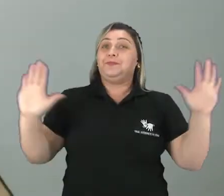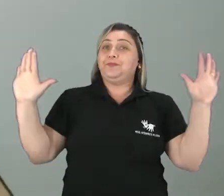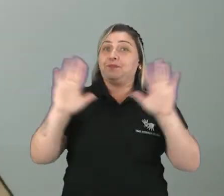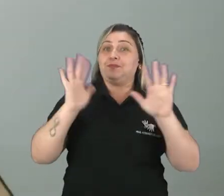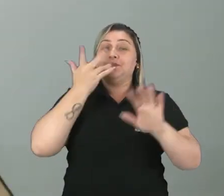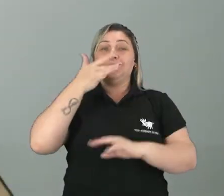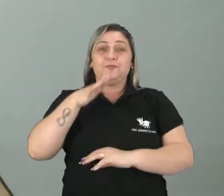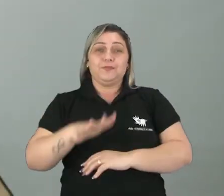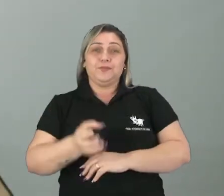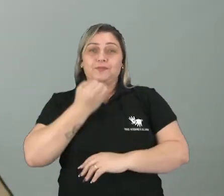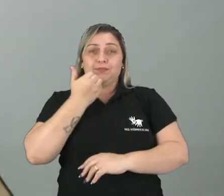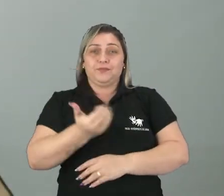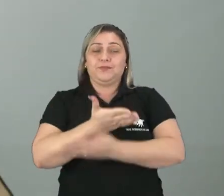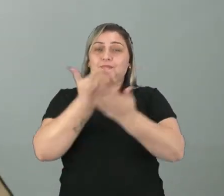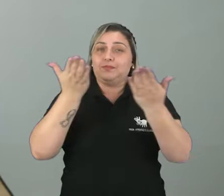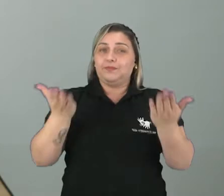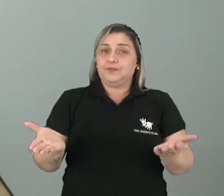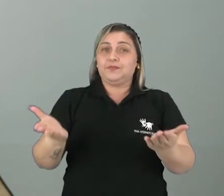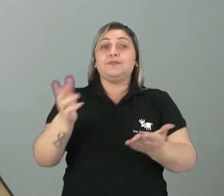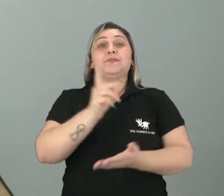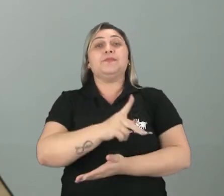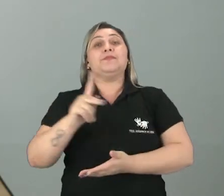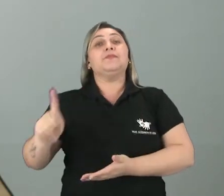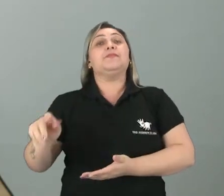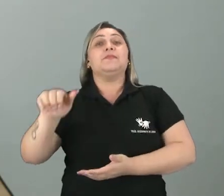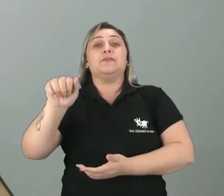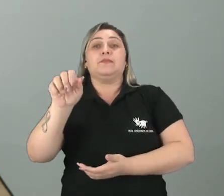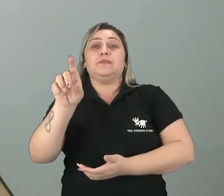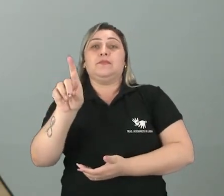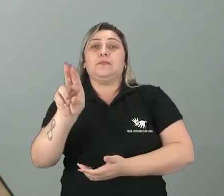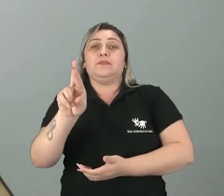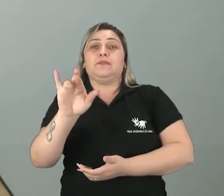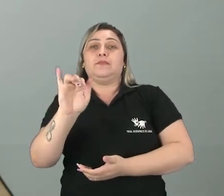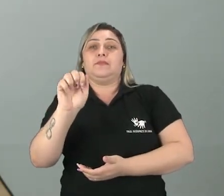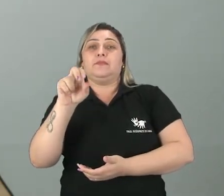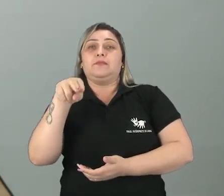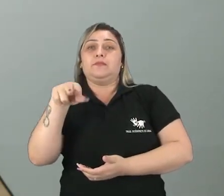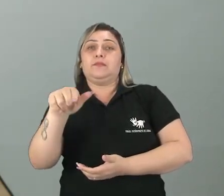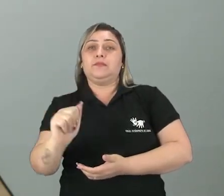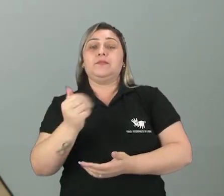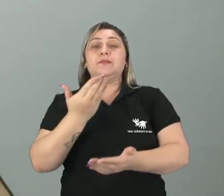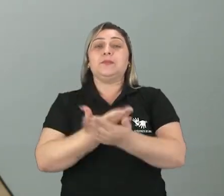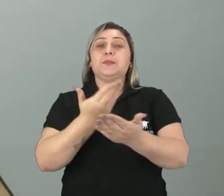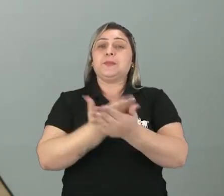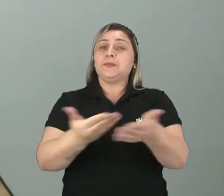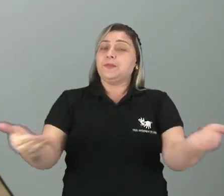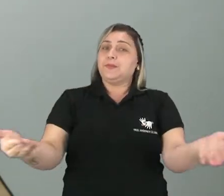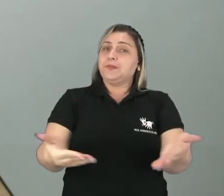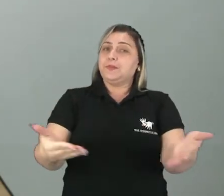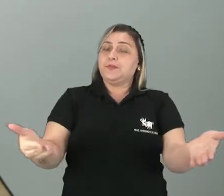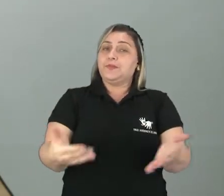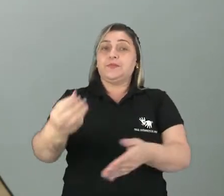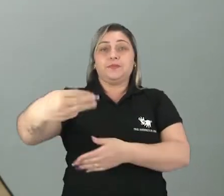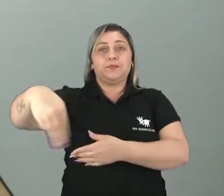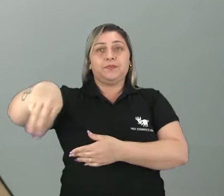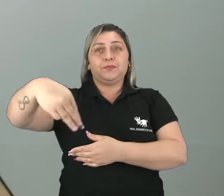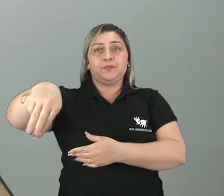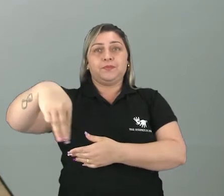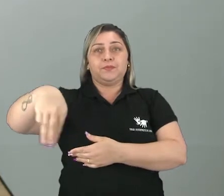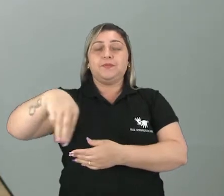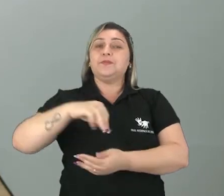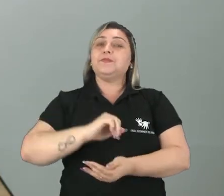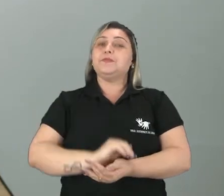o Olá crianças tudo bem com vocês sou a professora Adriana nossa aula de hoje é de